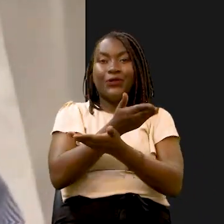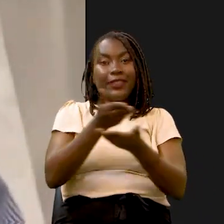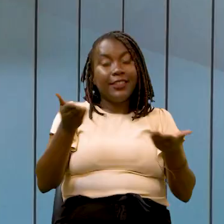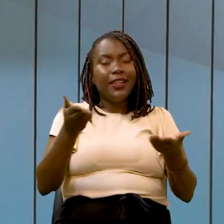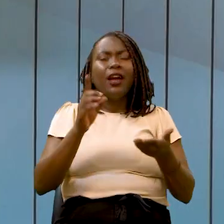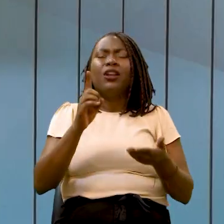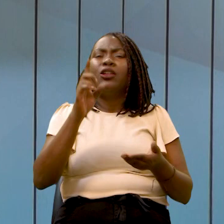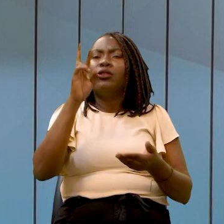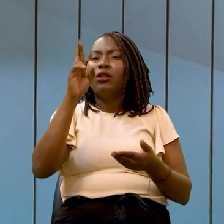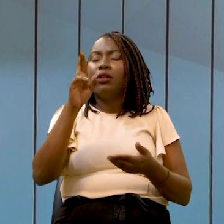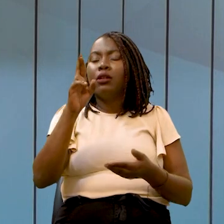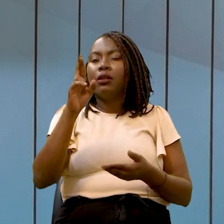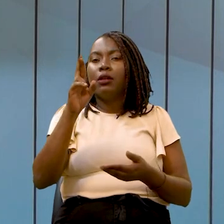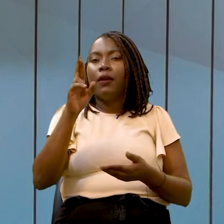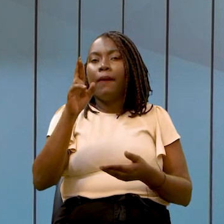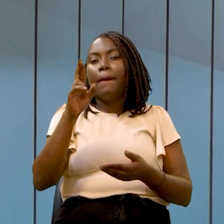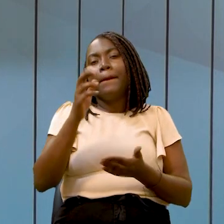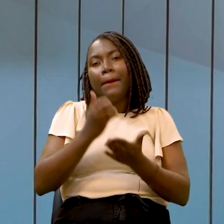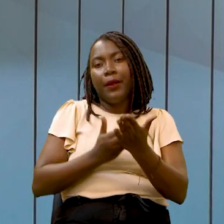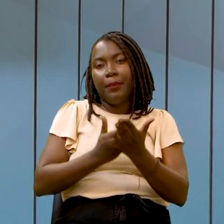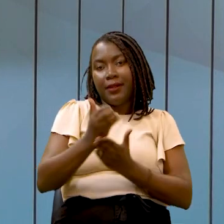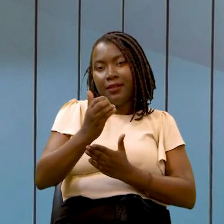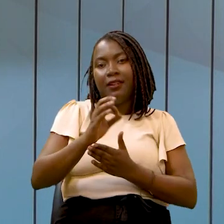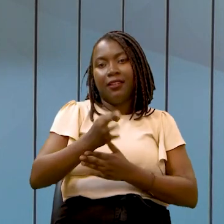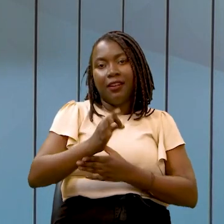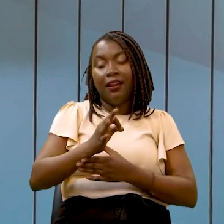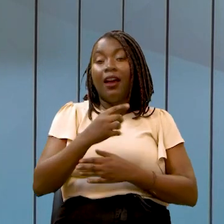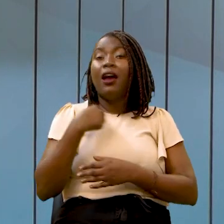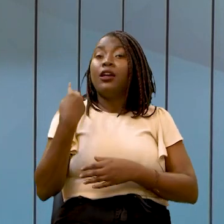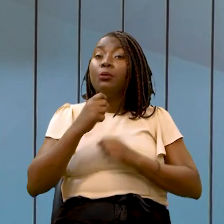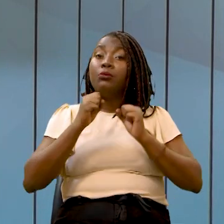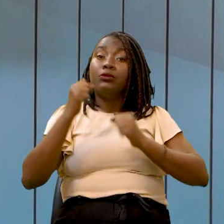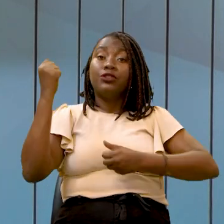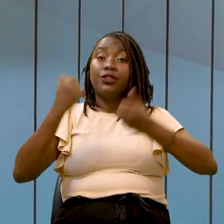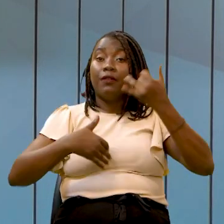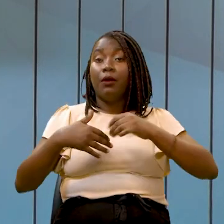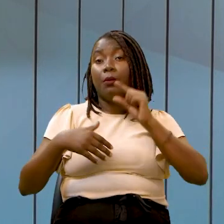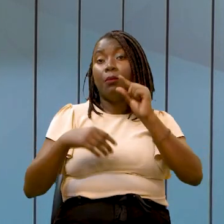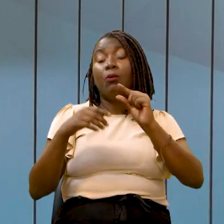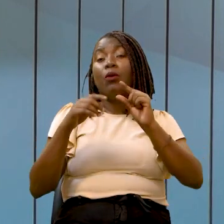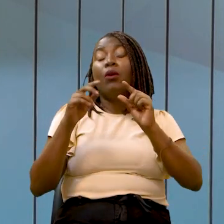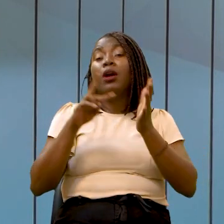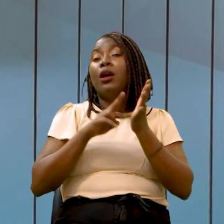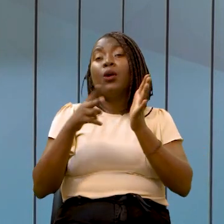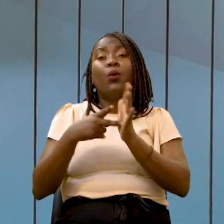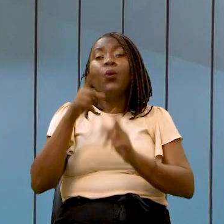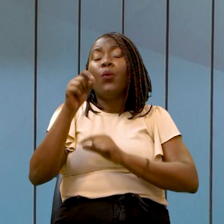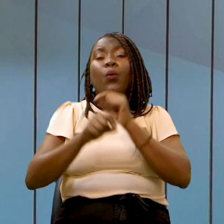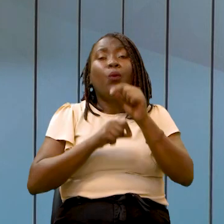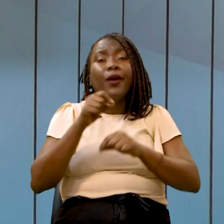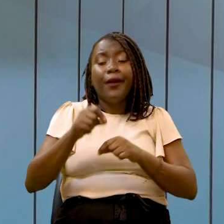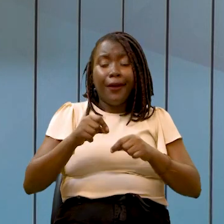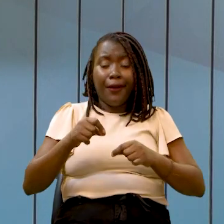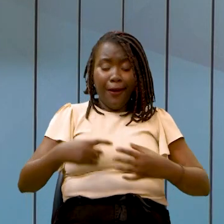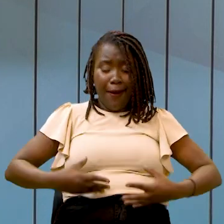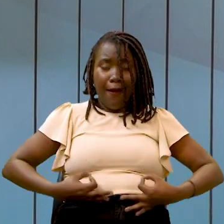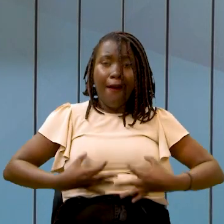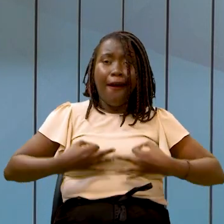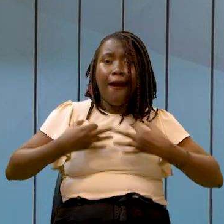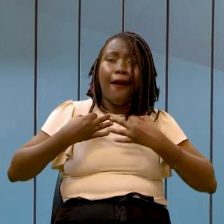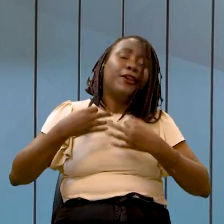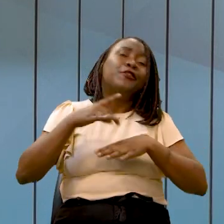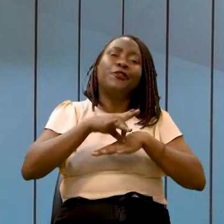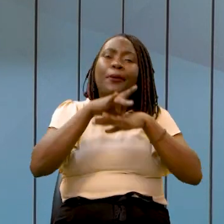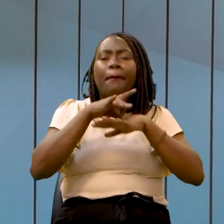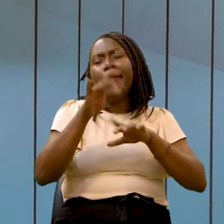vocês. Dr. Paulo, para começar, né, a gente podia falar um pouquinho sobre o que é o câncer de pele, de uma